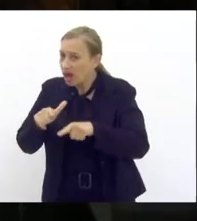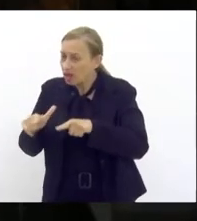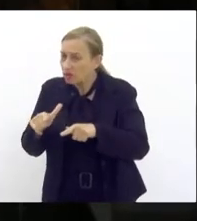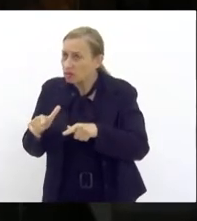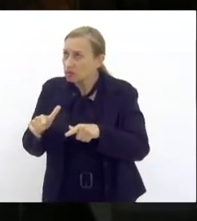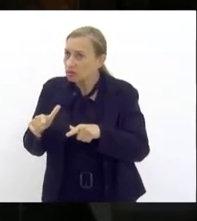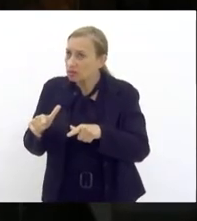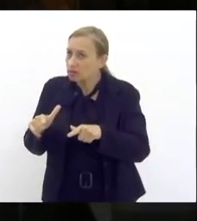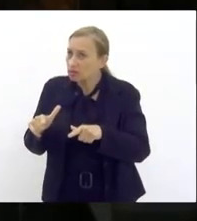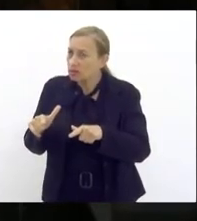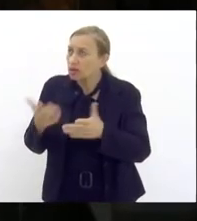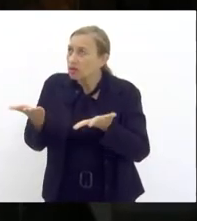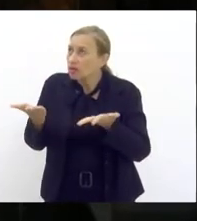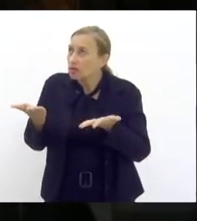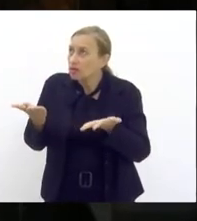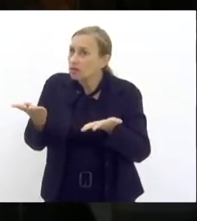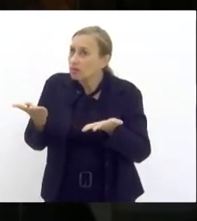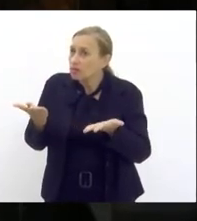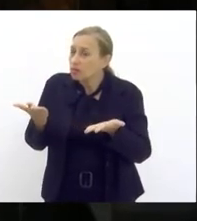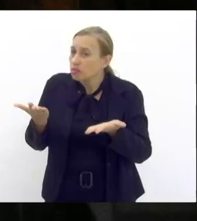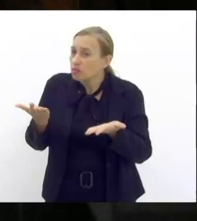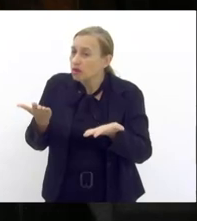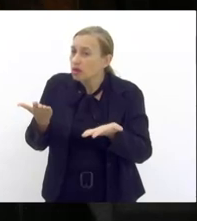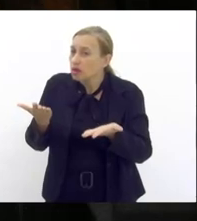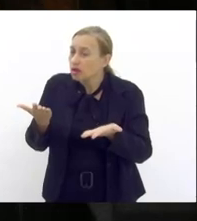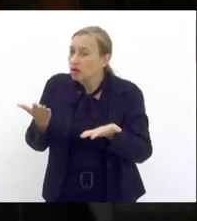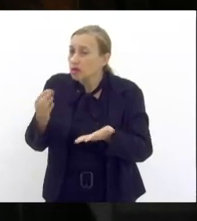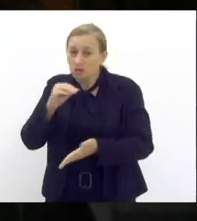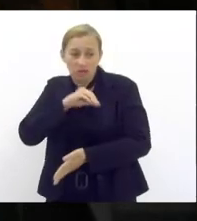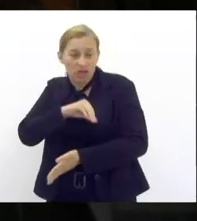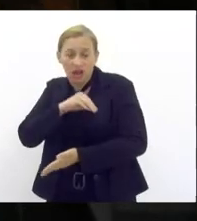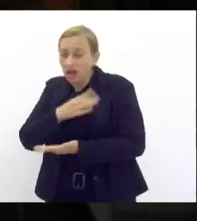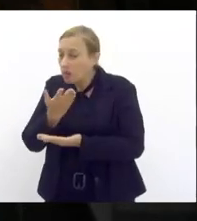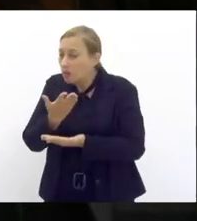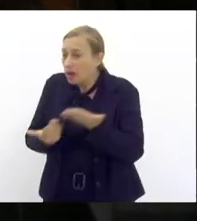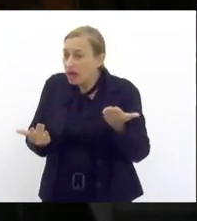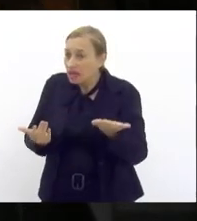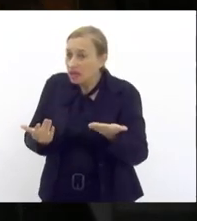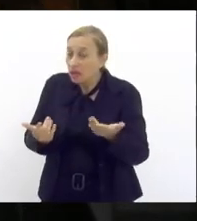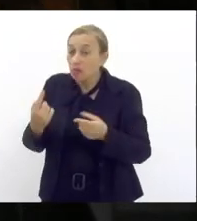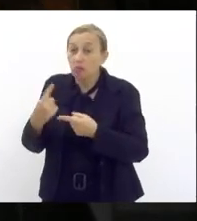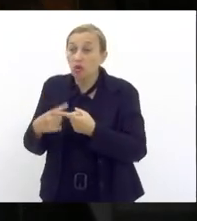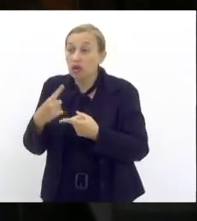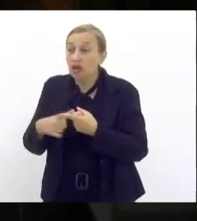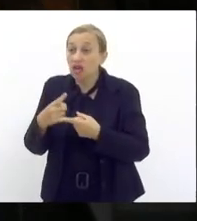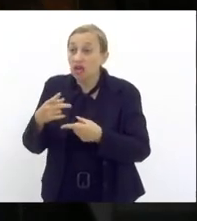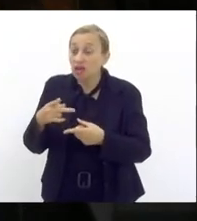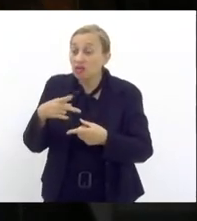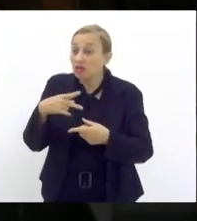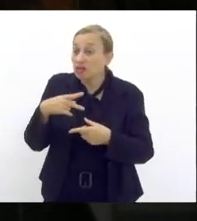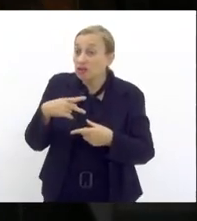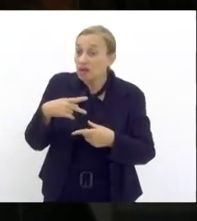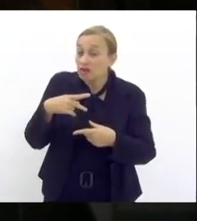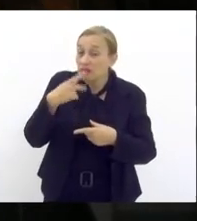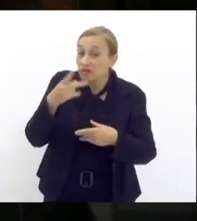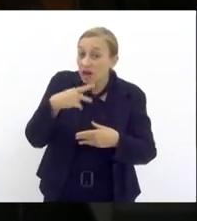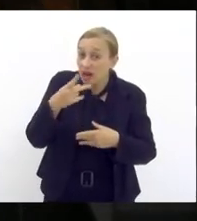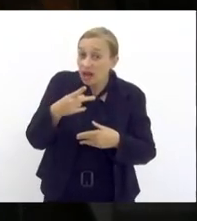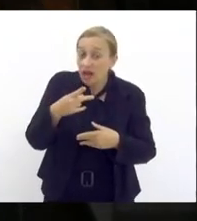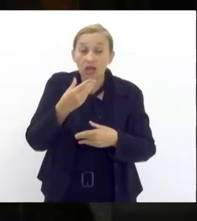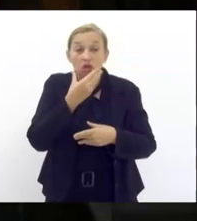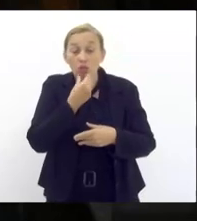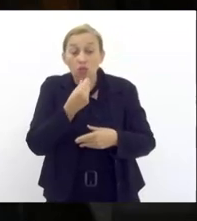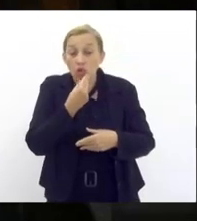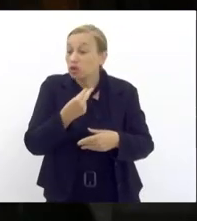perde o ganha-pão dele, porque ele foi tirar isso aqui do banheiro feminino. Então,